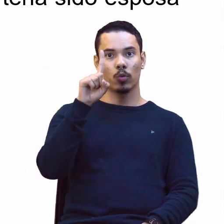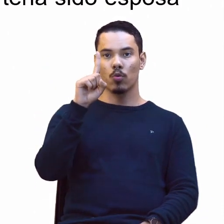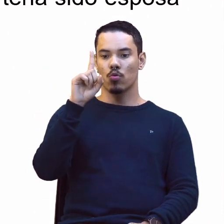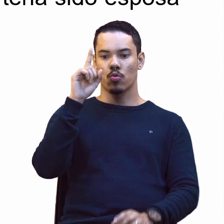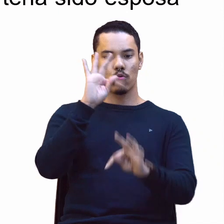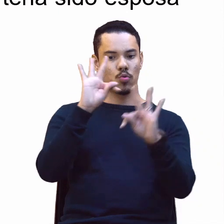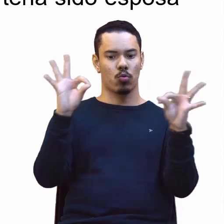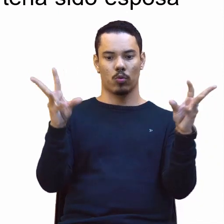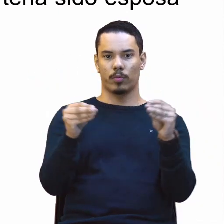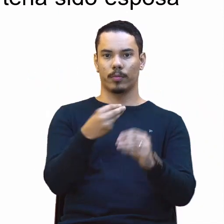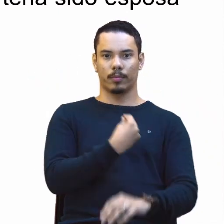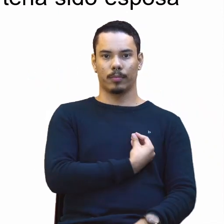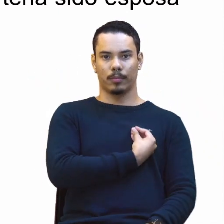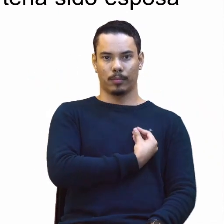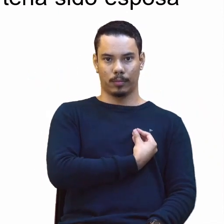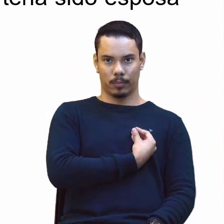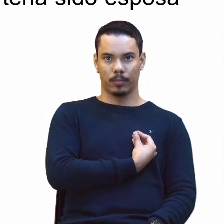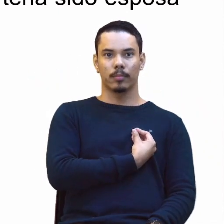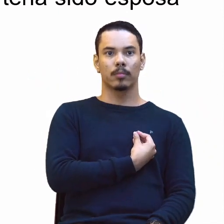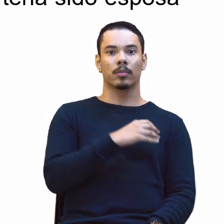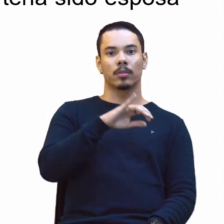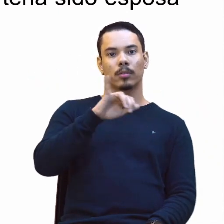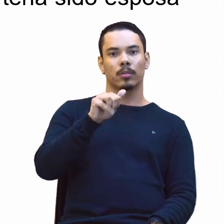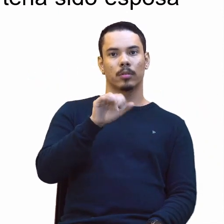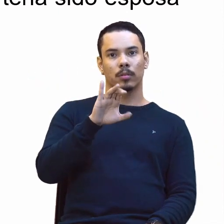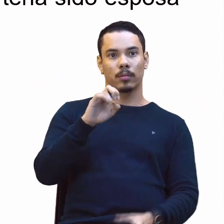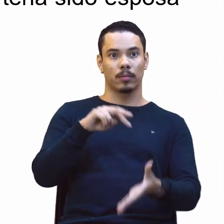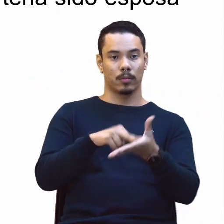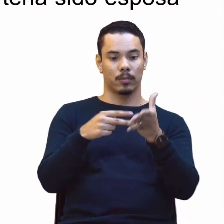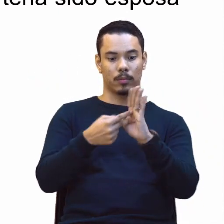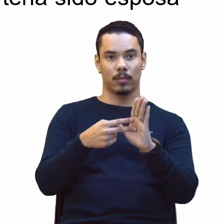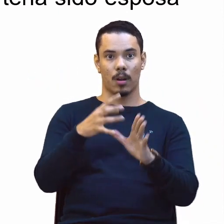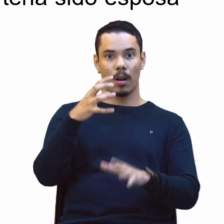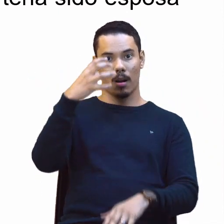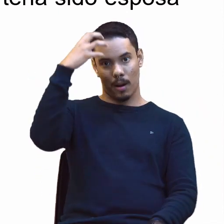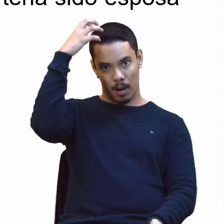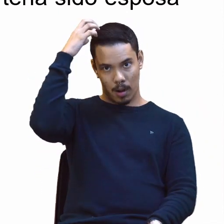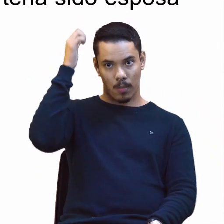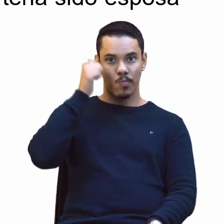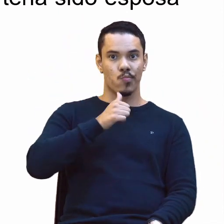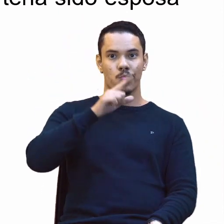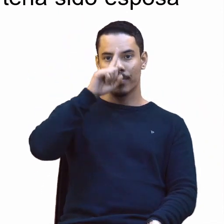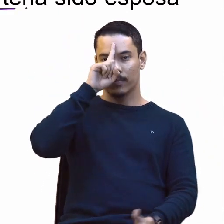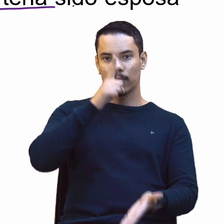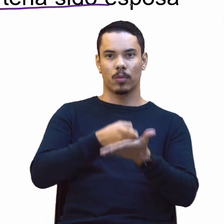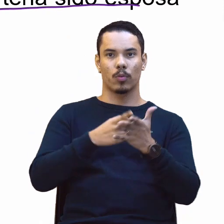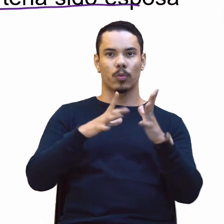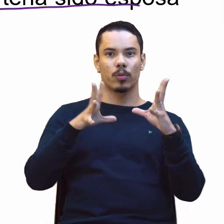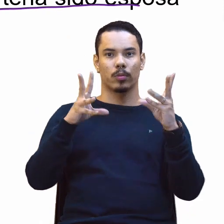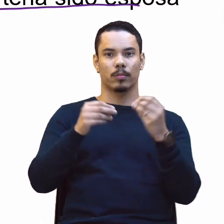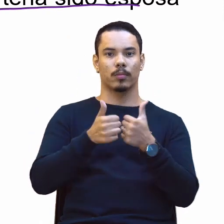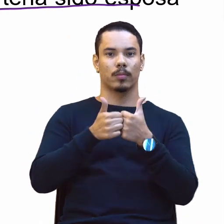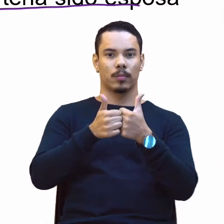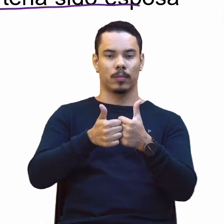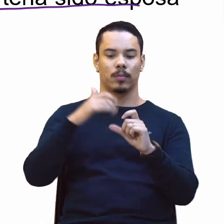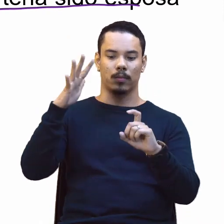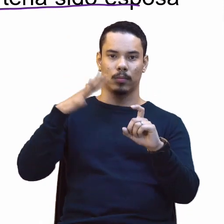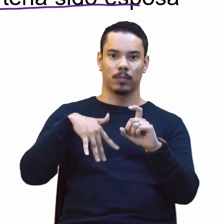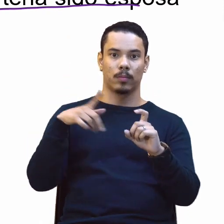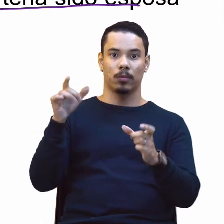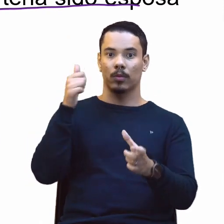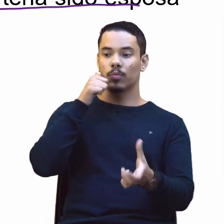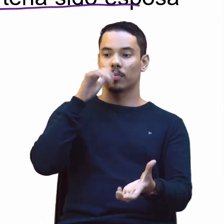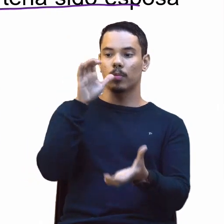né? Aí Jaci seria a rainha da noite para os homens. Segundo a lenda, ela teria sido a esposa de